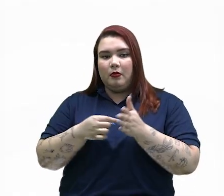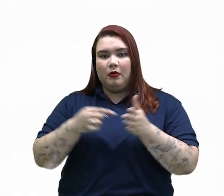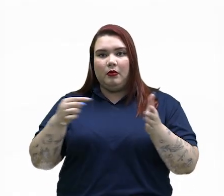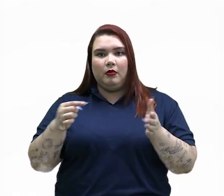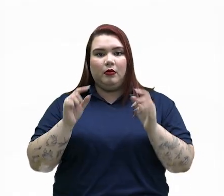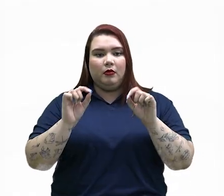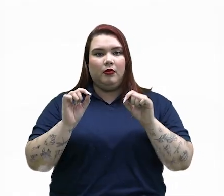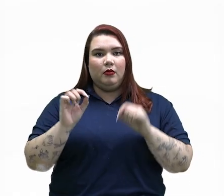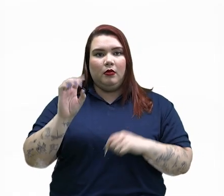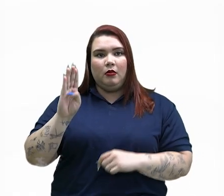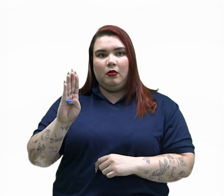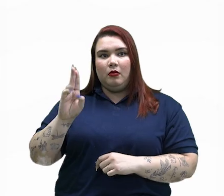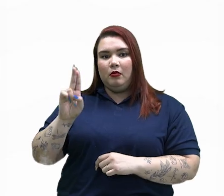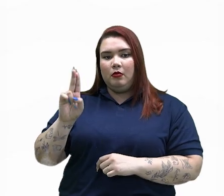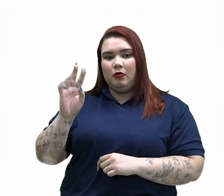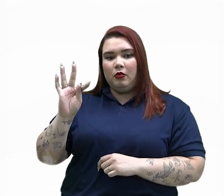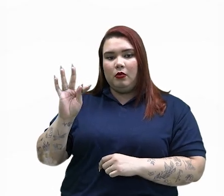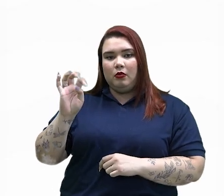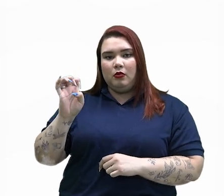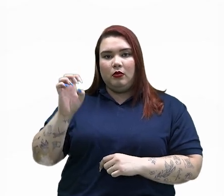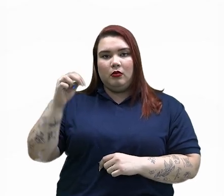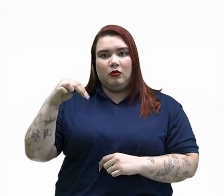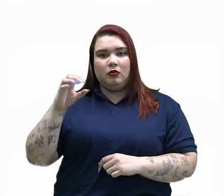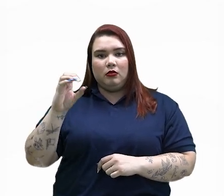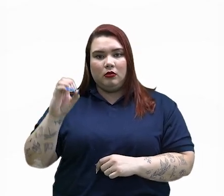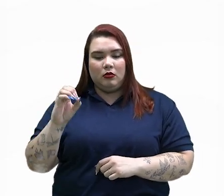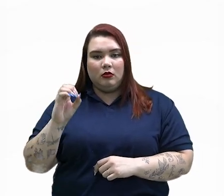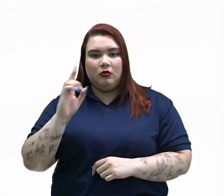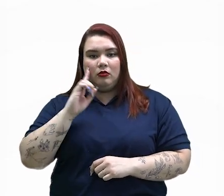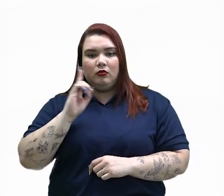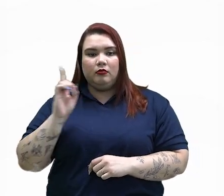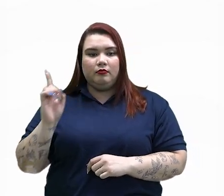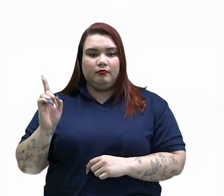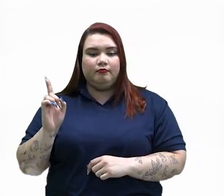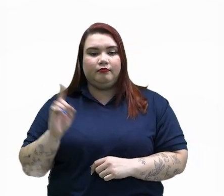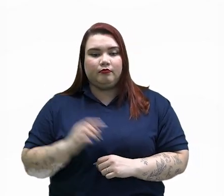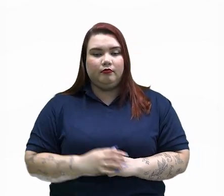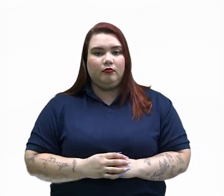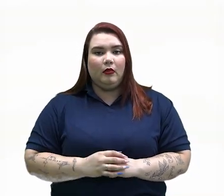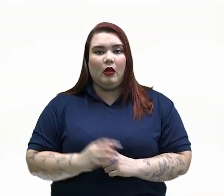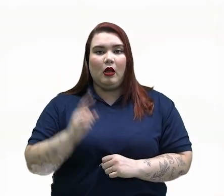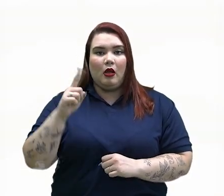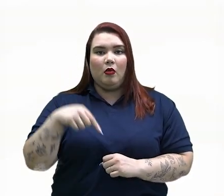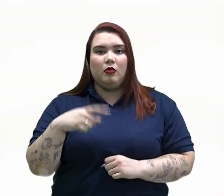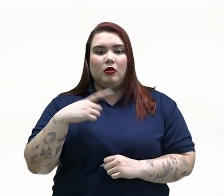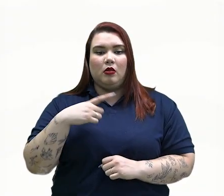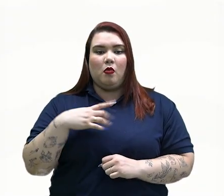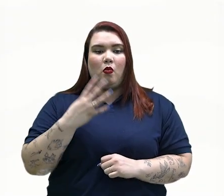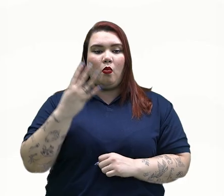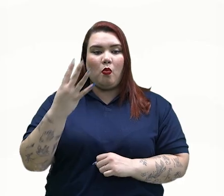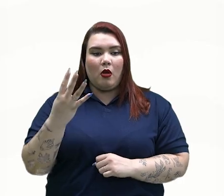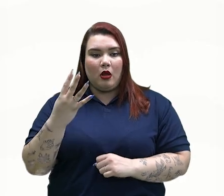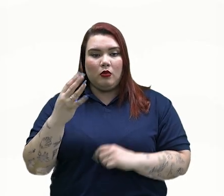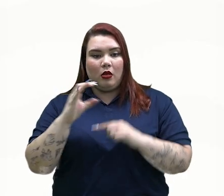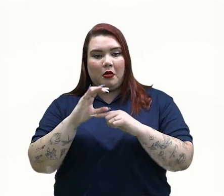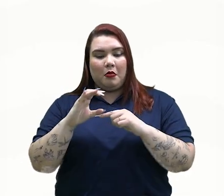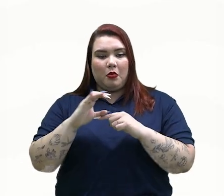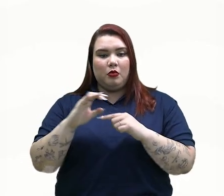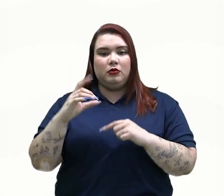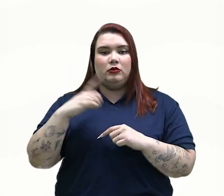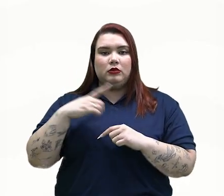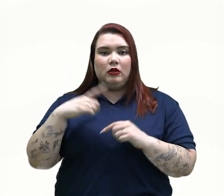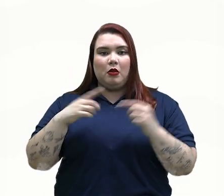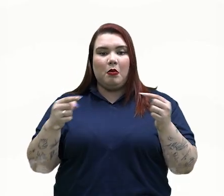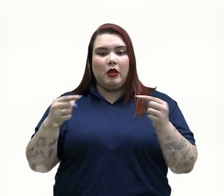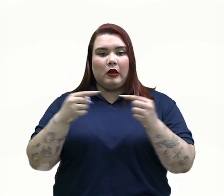delas é o buteno, tá? O buteno é um composto orgânico com 4 carbonos e uma ligação dupla, tá?